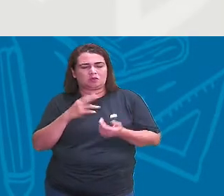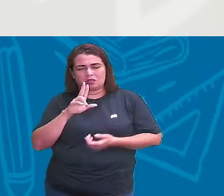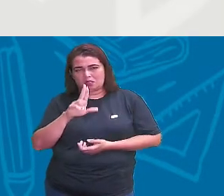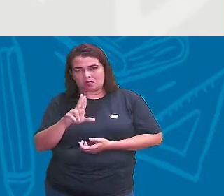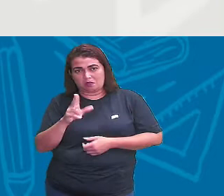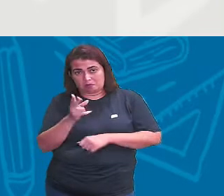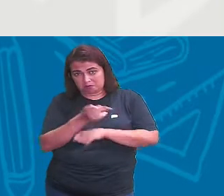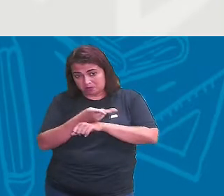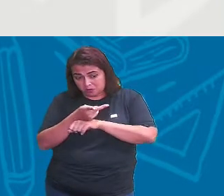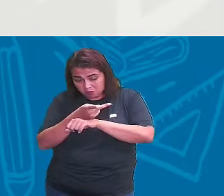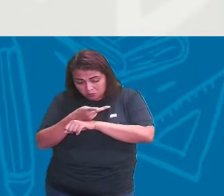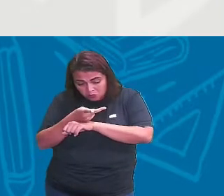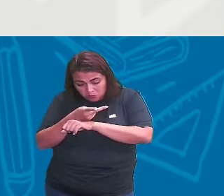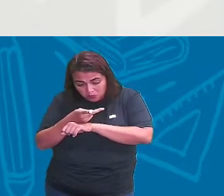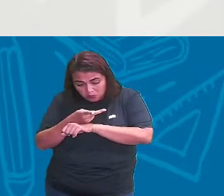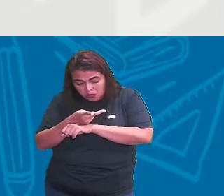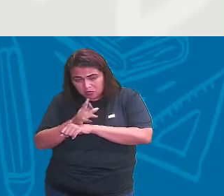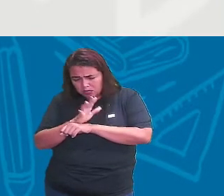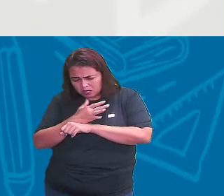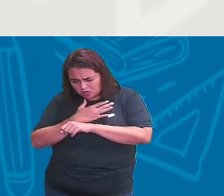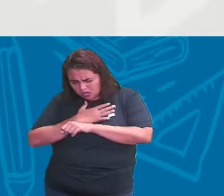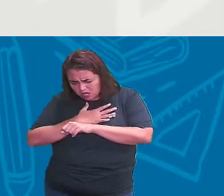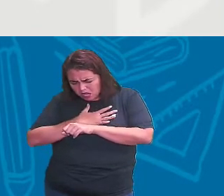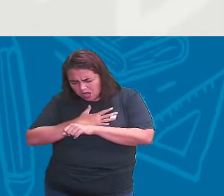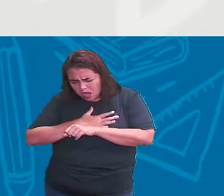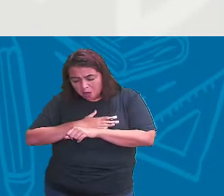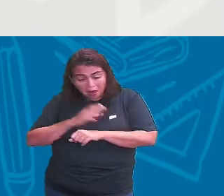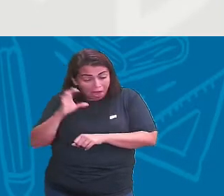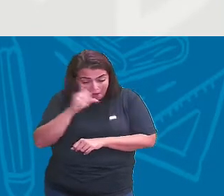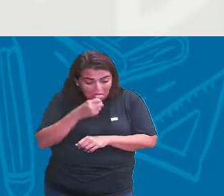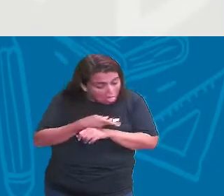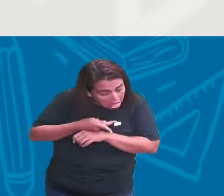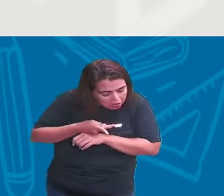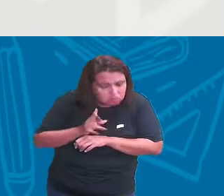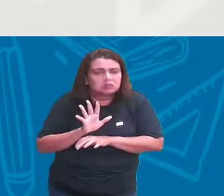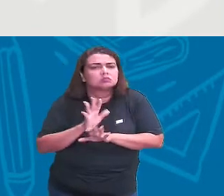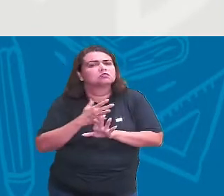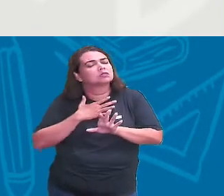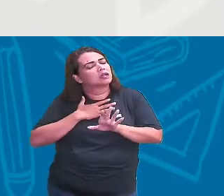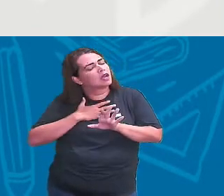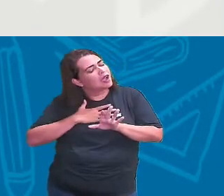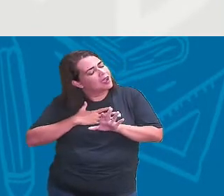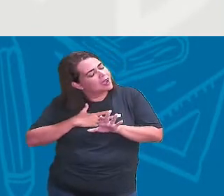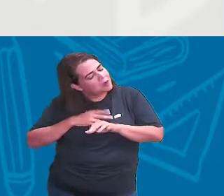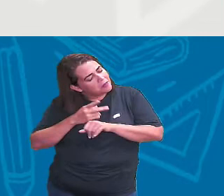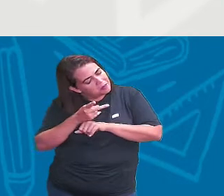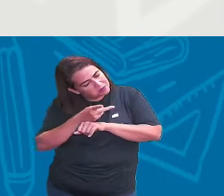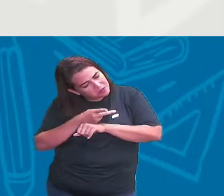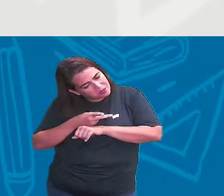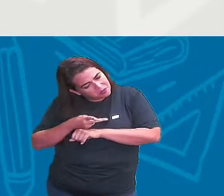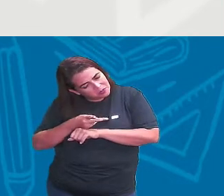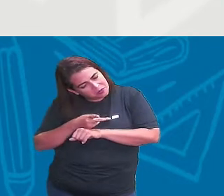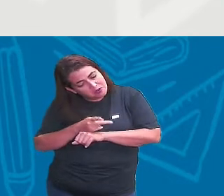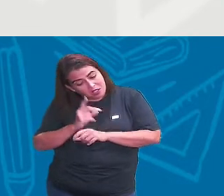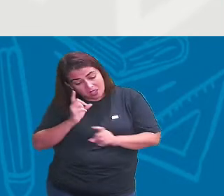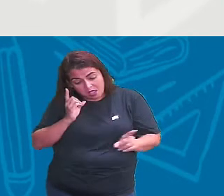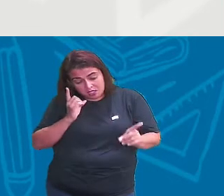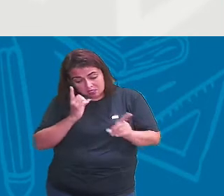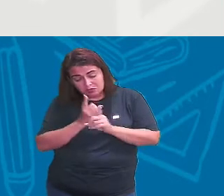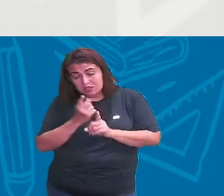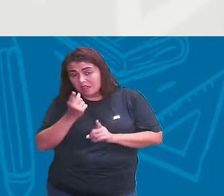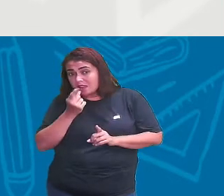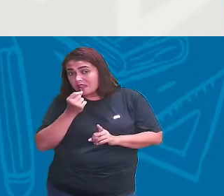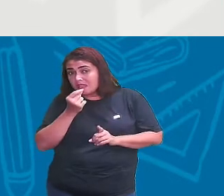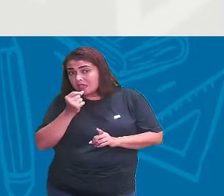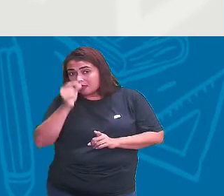vai procurar, mas procura com muita calma, tá certo? Procura com calma. Quando você achar, você vai pegar um lápis e você